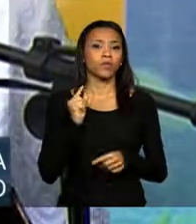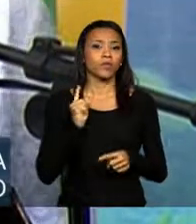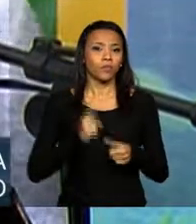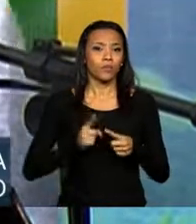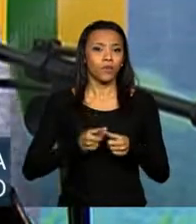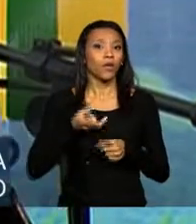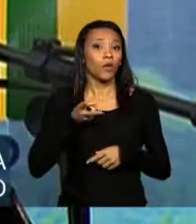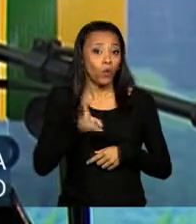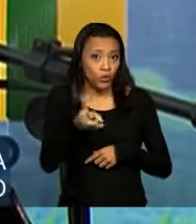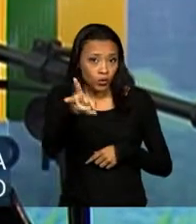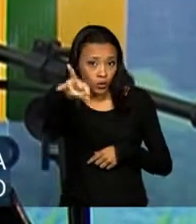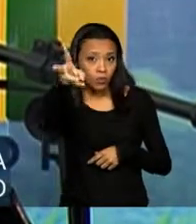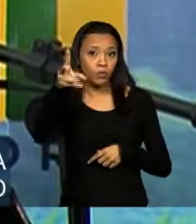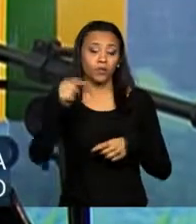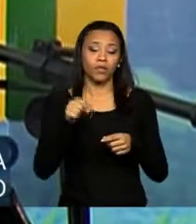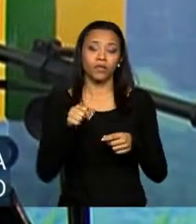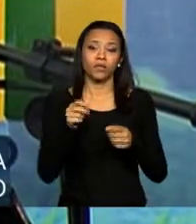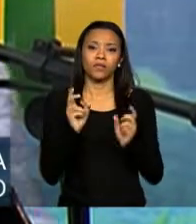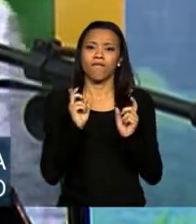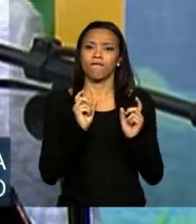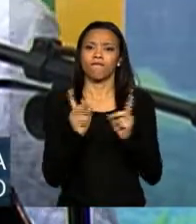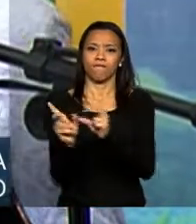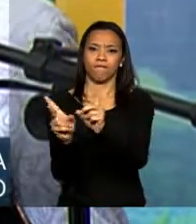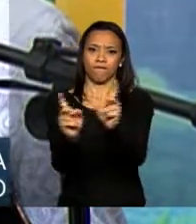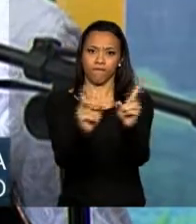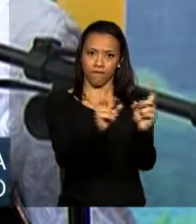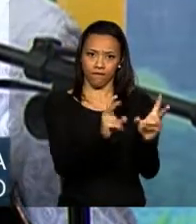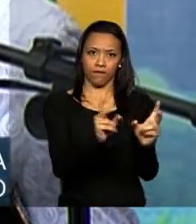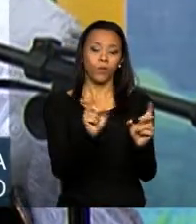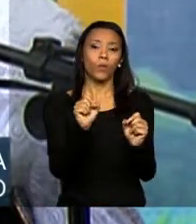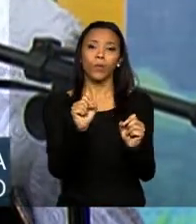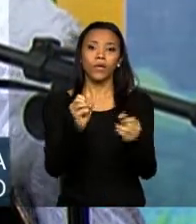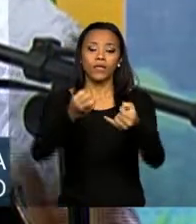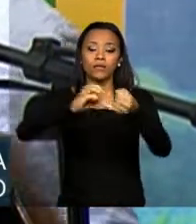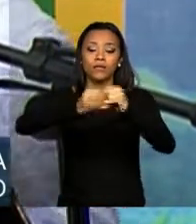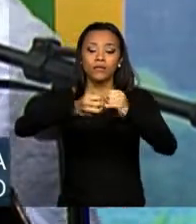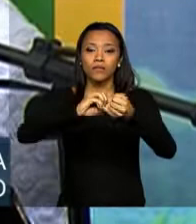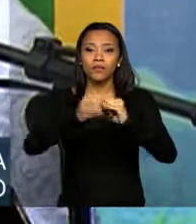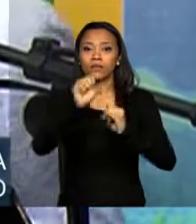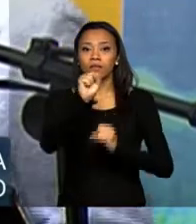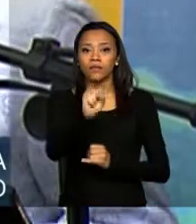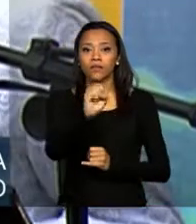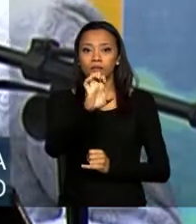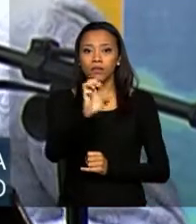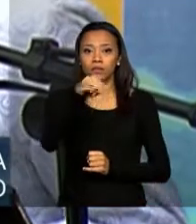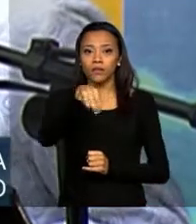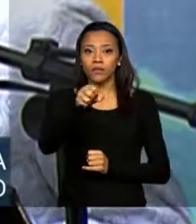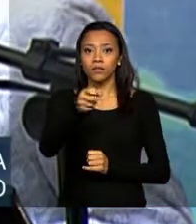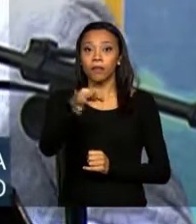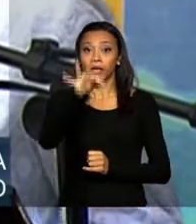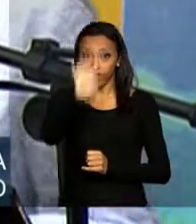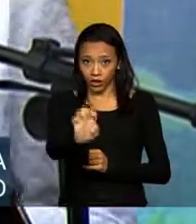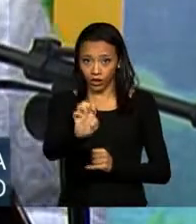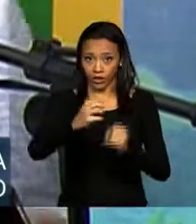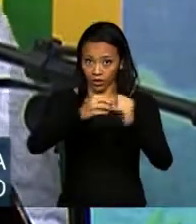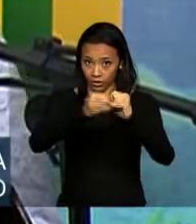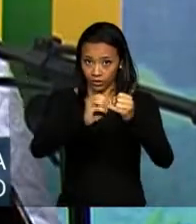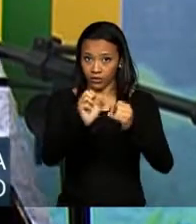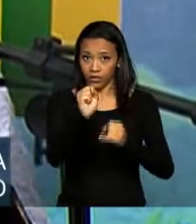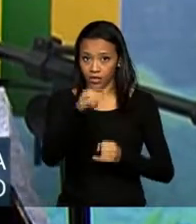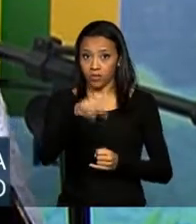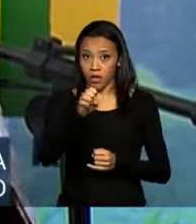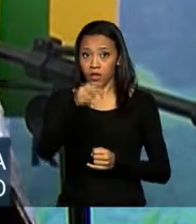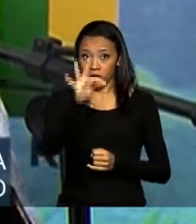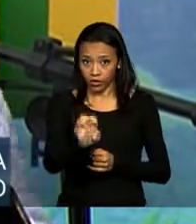na cadeia produtiva foi ali na sementes que o poli sementes hoje ao